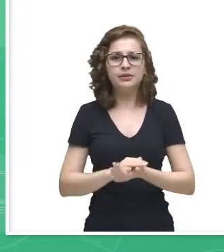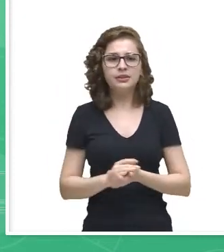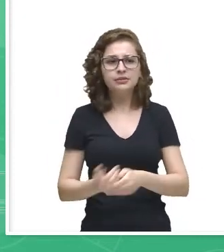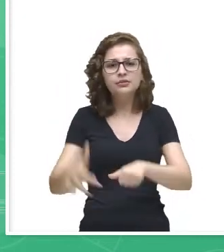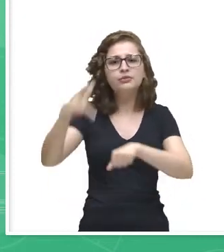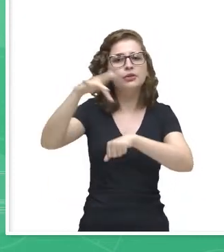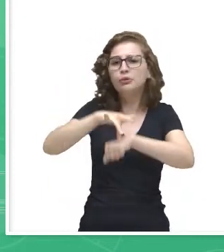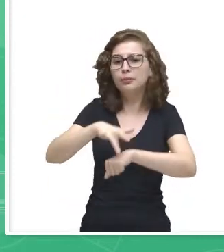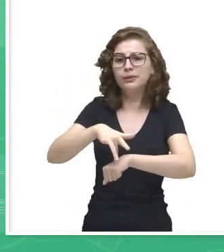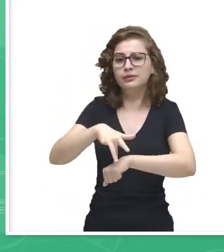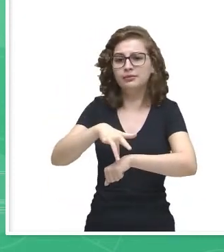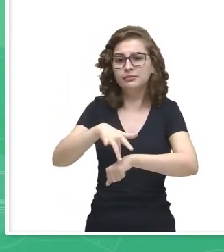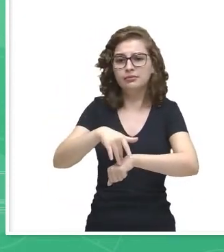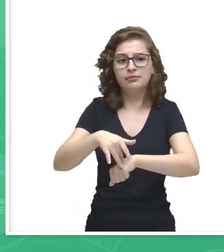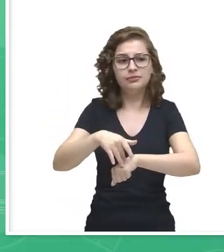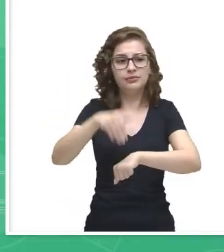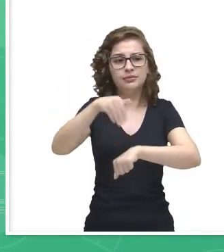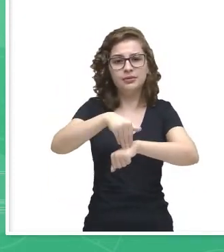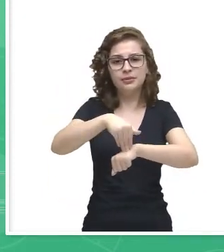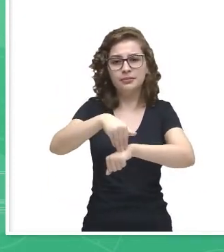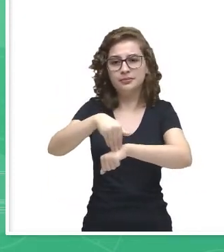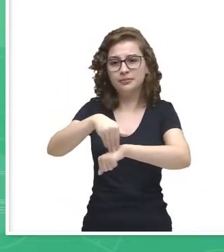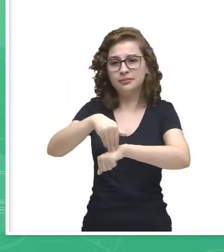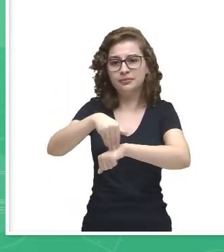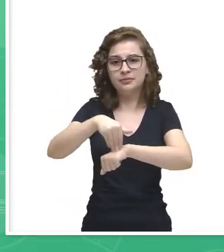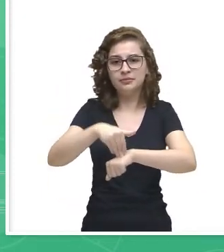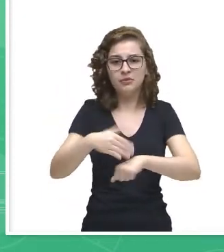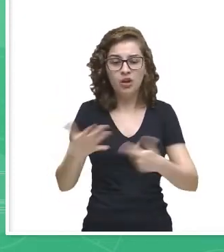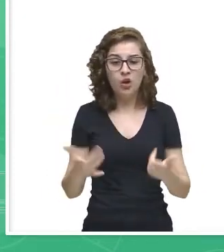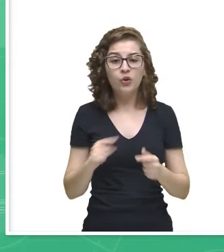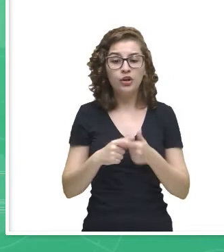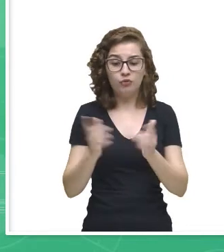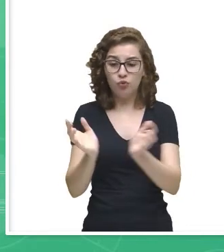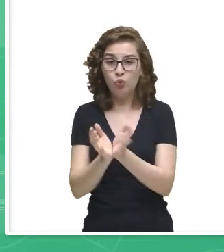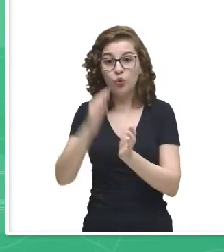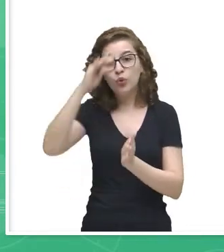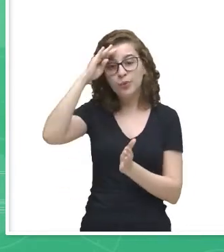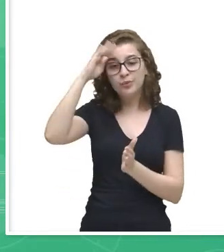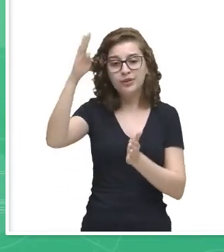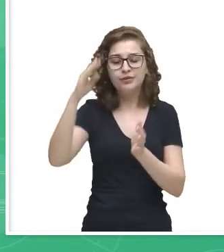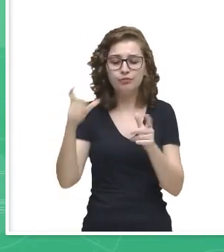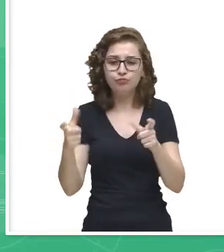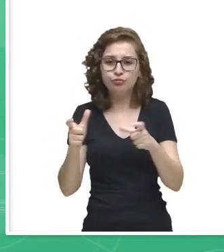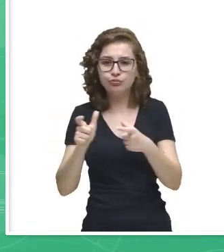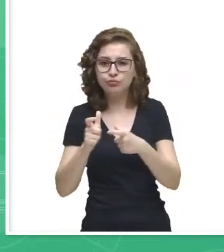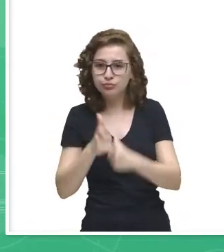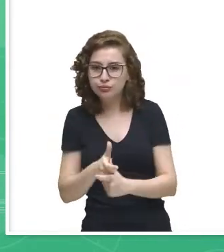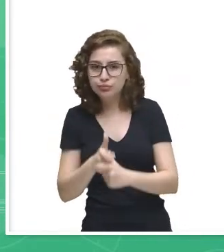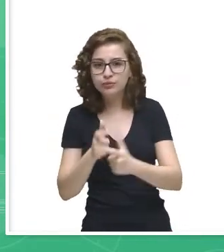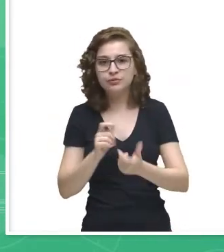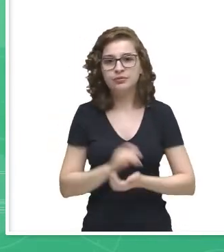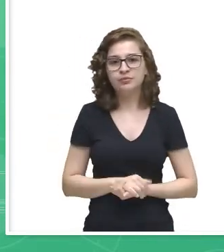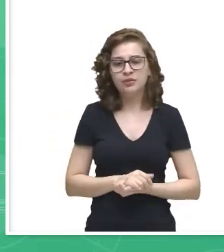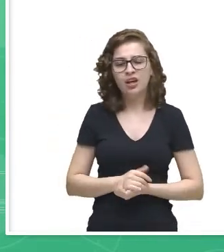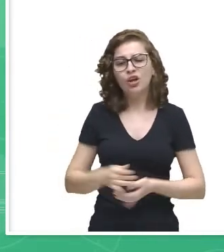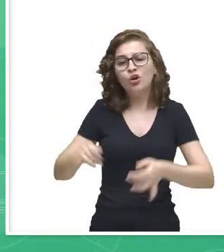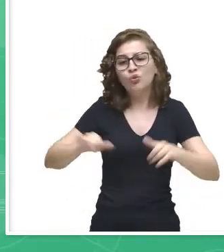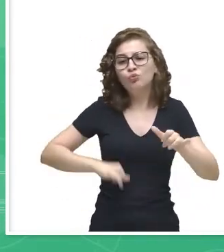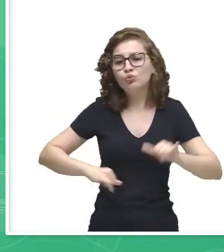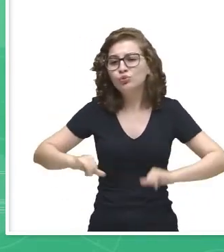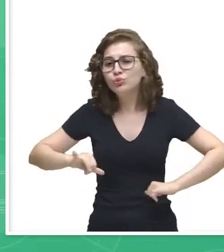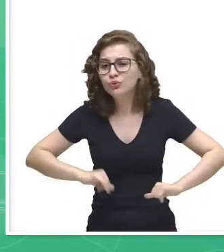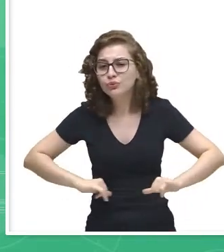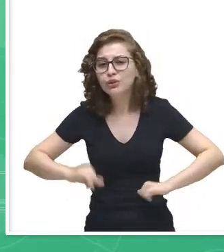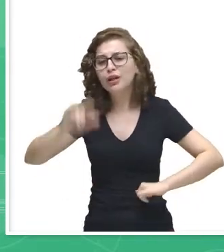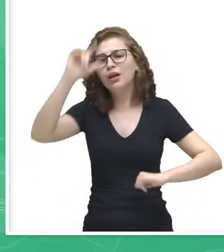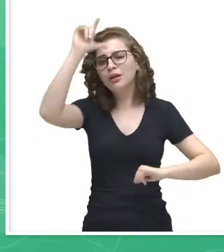de sanções, perdeu territórios, teve ali o seu exército, né, limitado, vai sofrer, assim como todos os países da Europa também, com